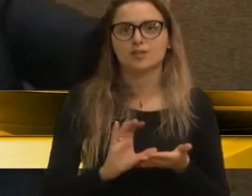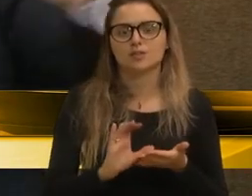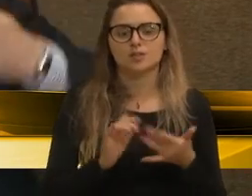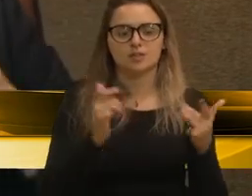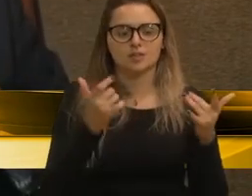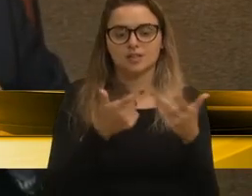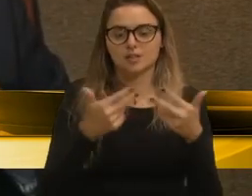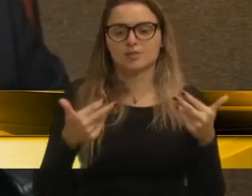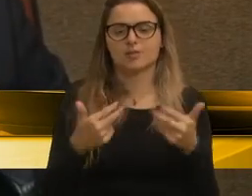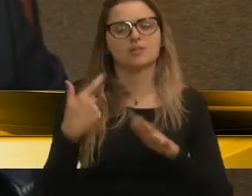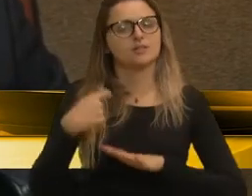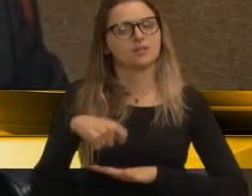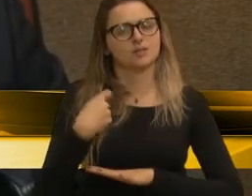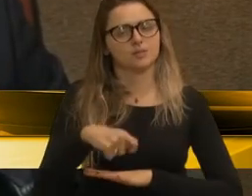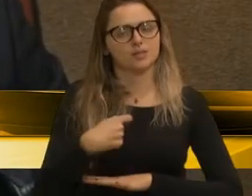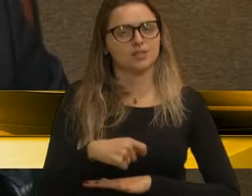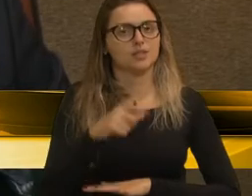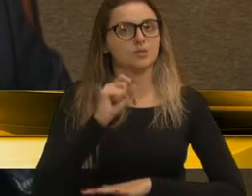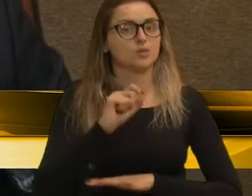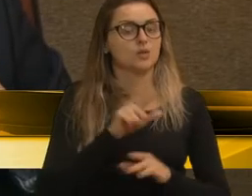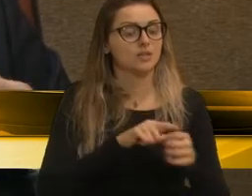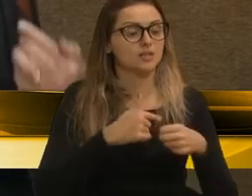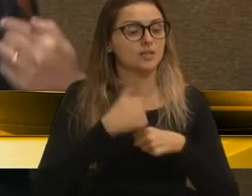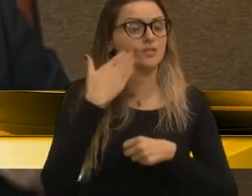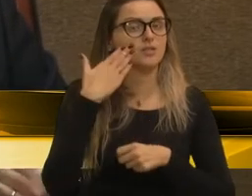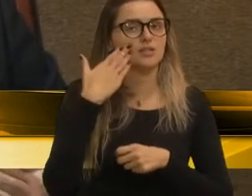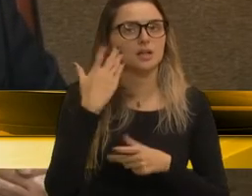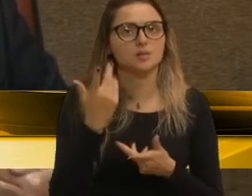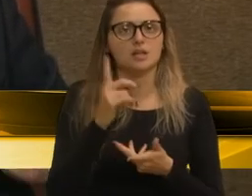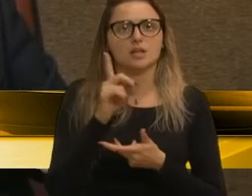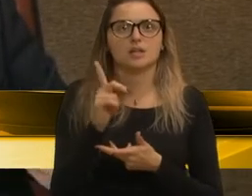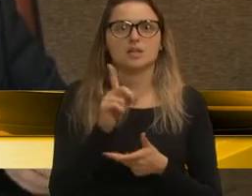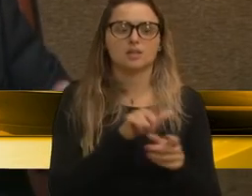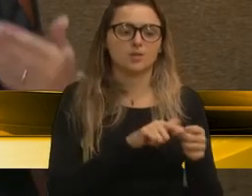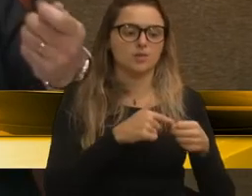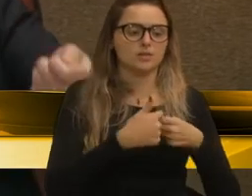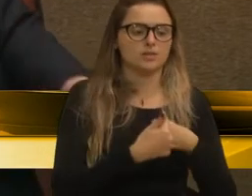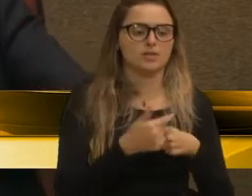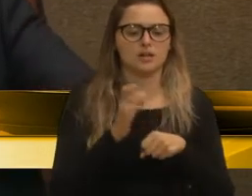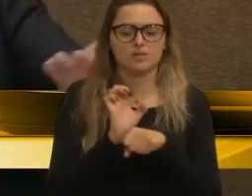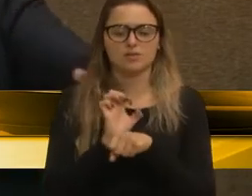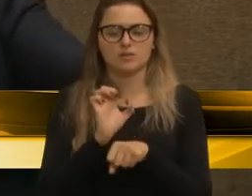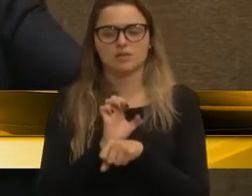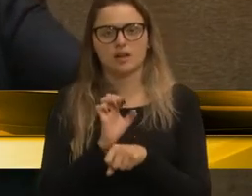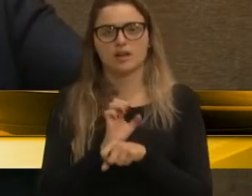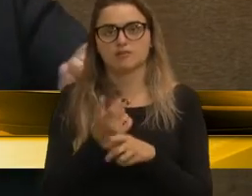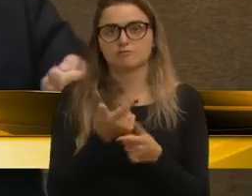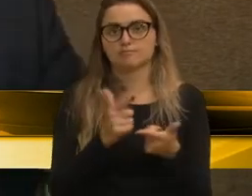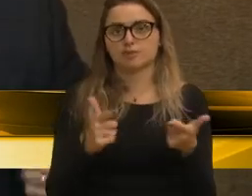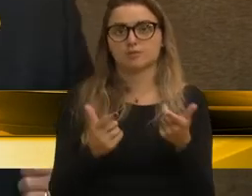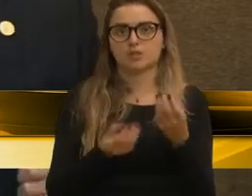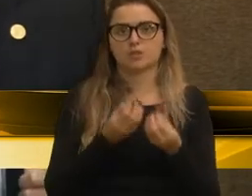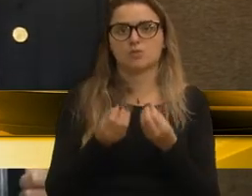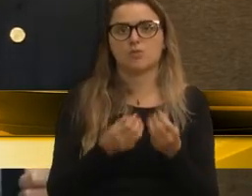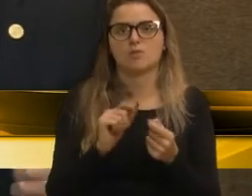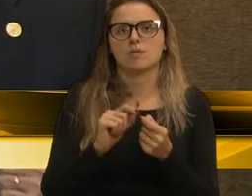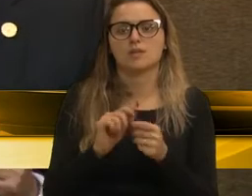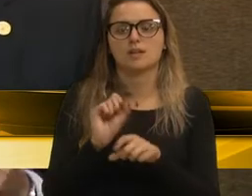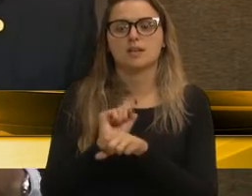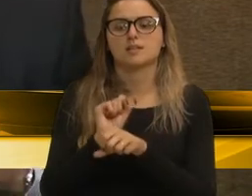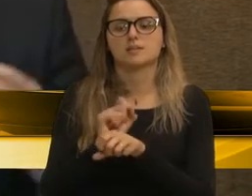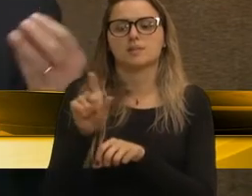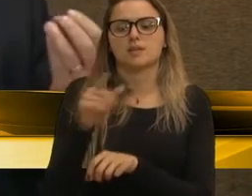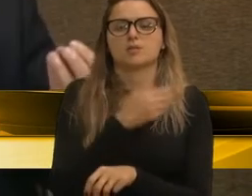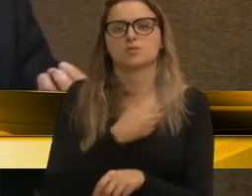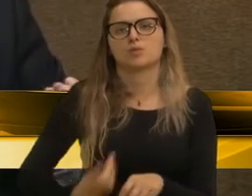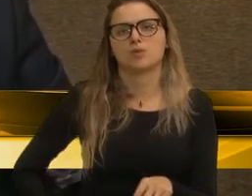realmente eles sabem onde tem que investir, e não ficarem os municípios, os estados de chapéu na mão lá no governo federal. Então, enquanto